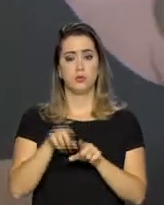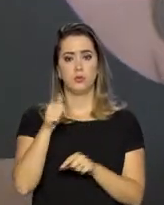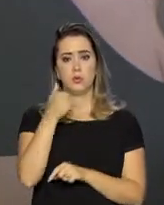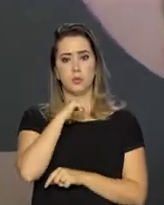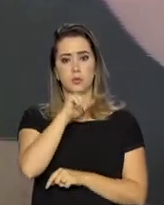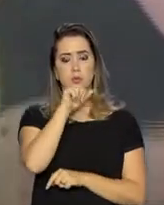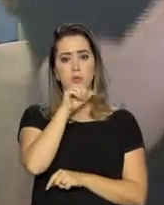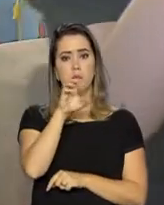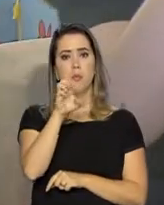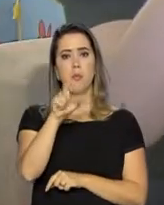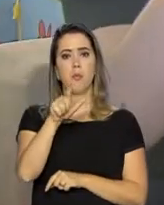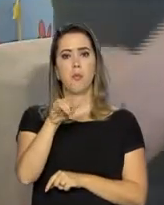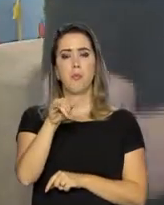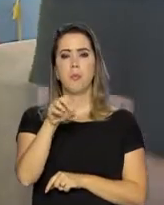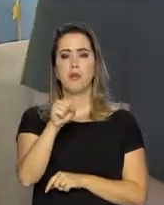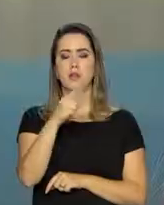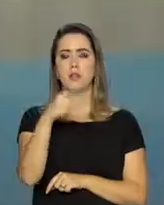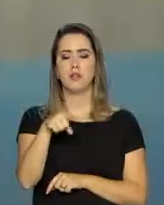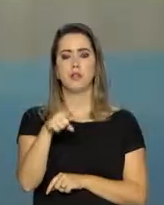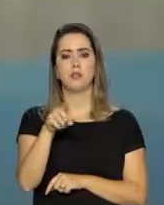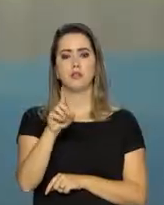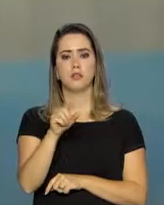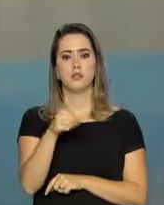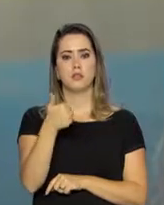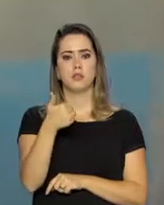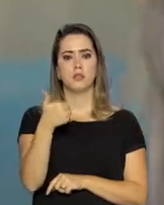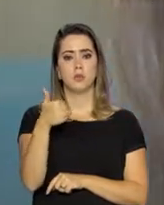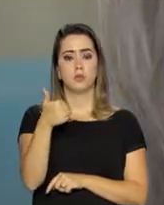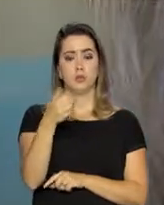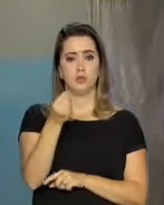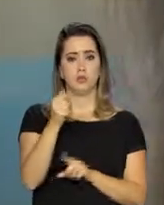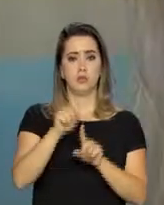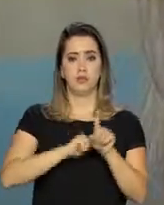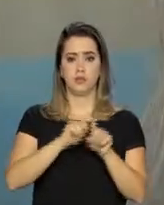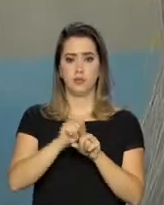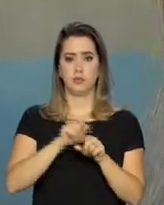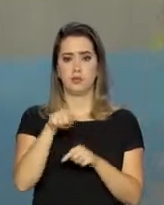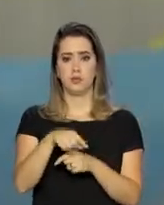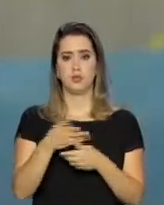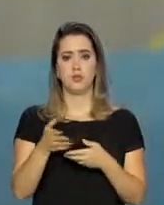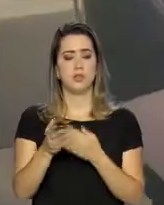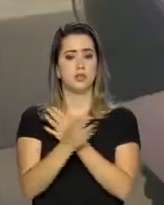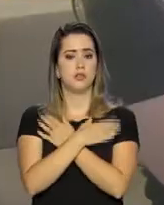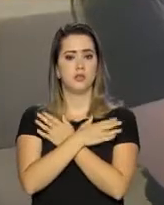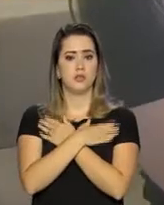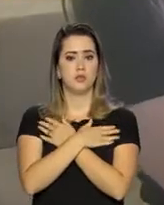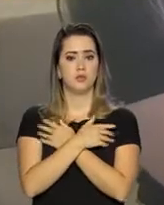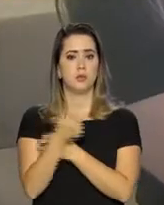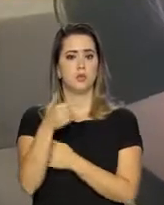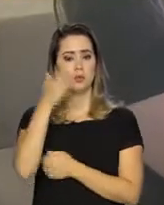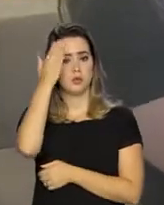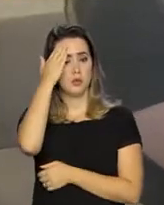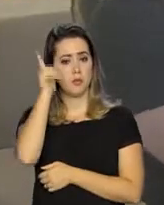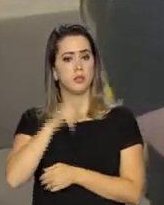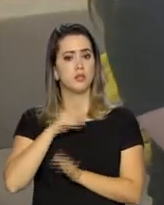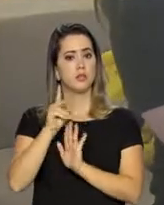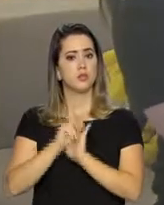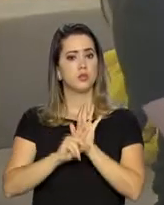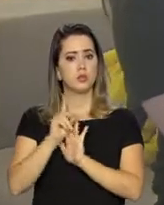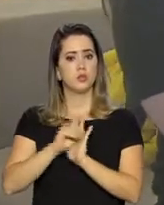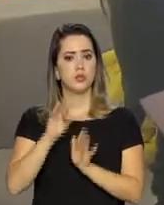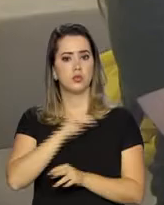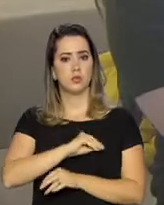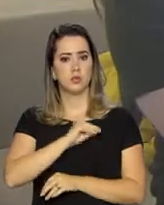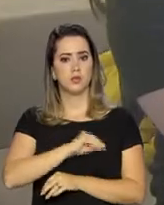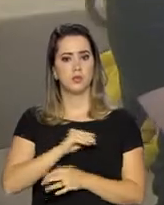mãe do elias de 1 ano e 10 meses ela estava desempregada quando teve o filho e não sabia que tinha direito ao